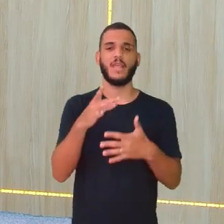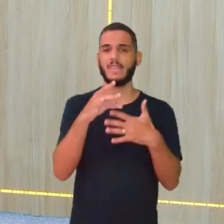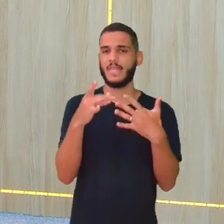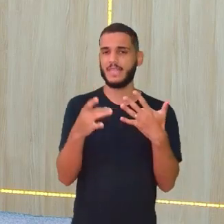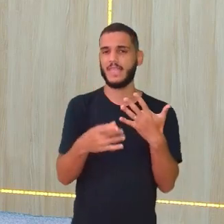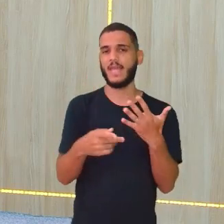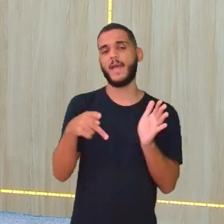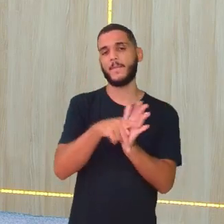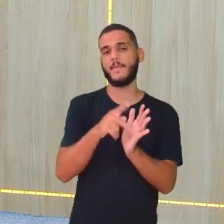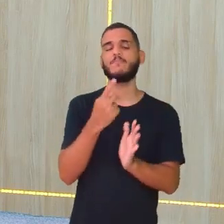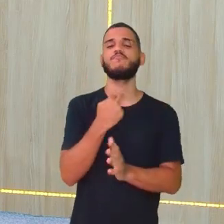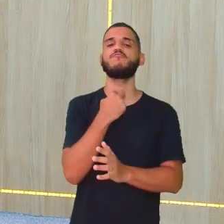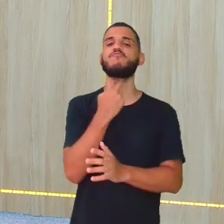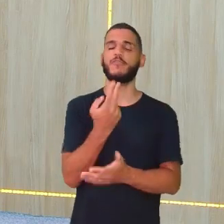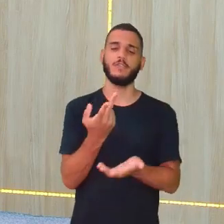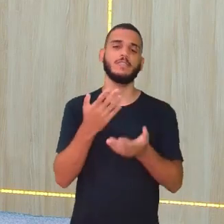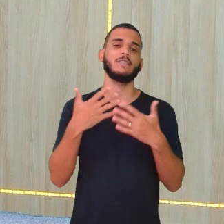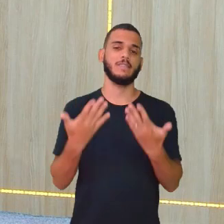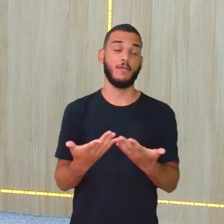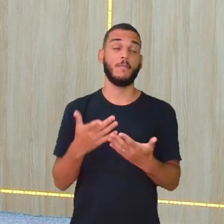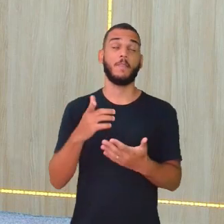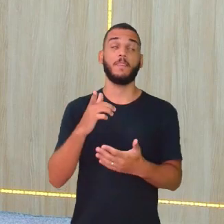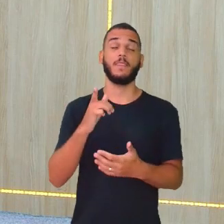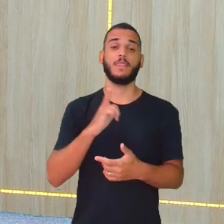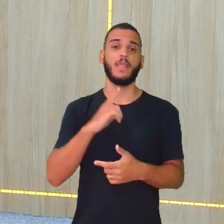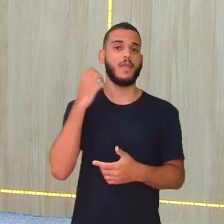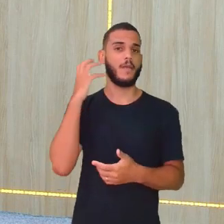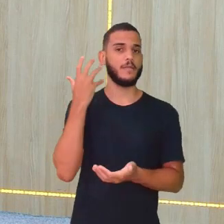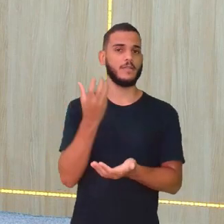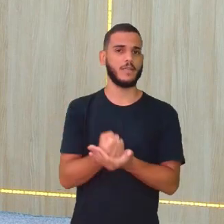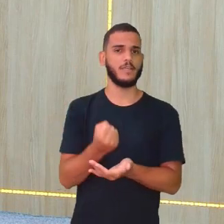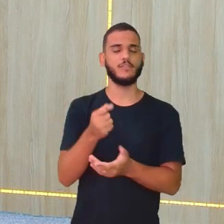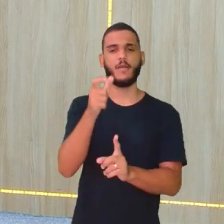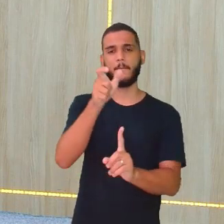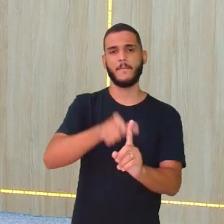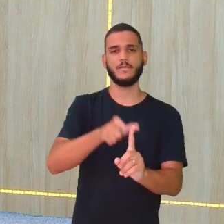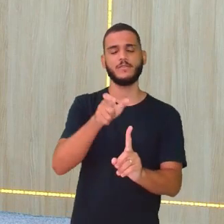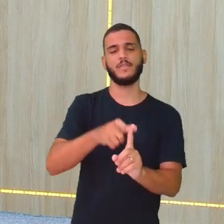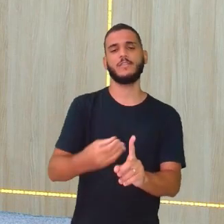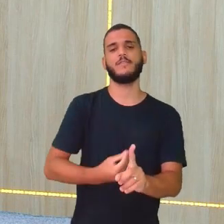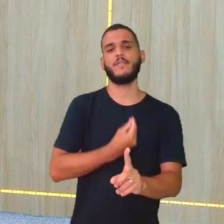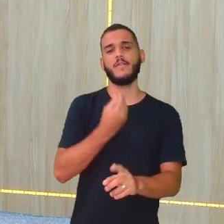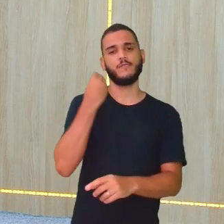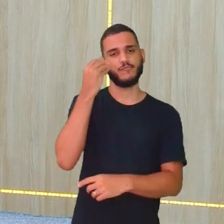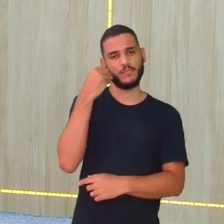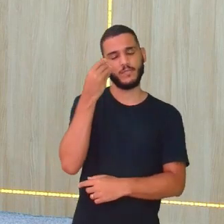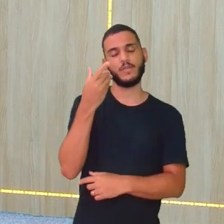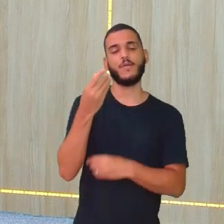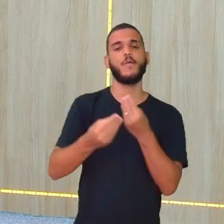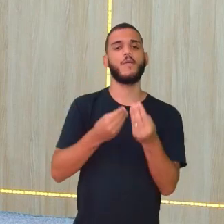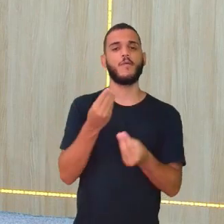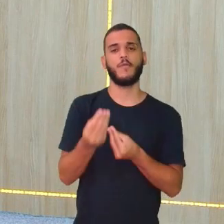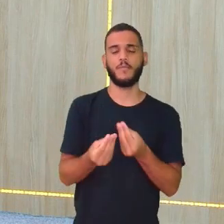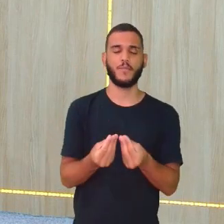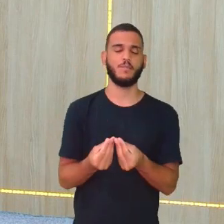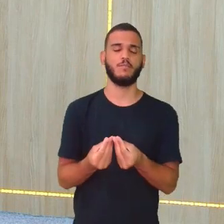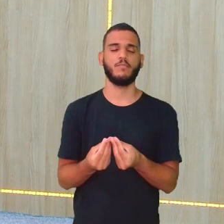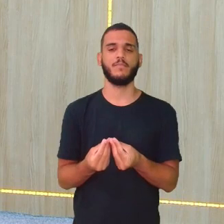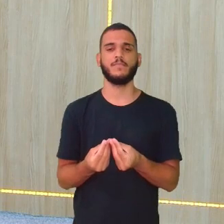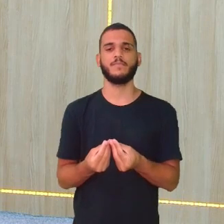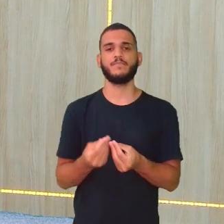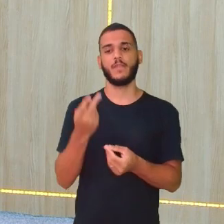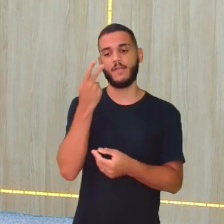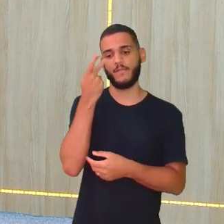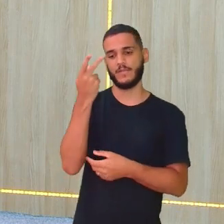detalhes com a própria voz. E esse episódio, a personagem que vivenciou isso fala, né, a gente foi até ela, em São